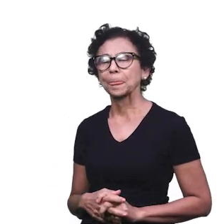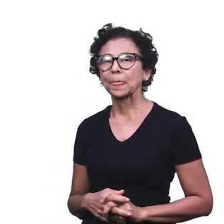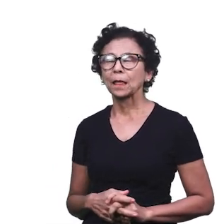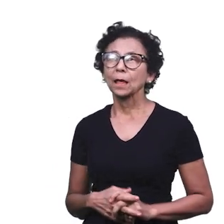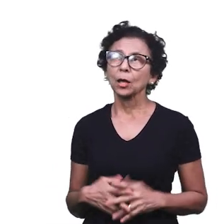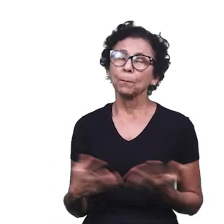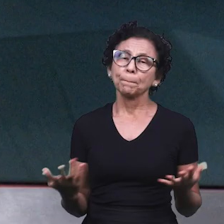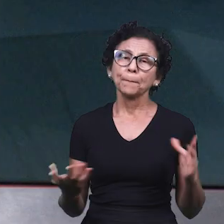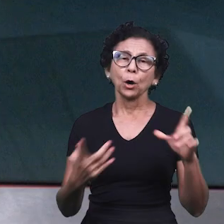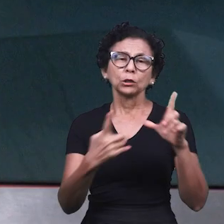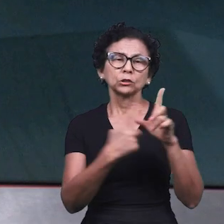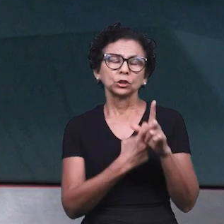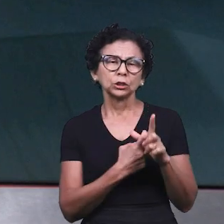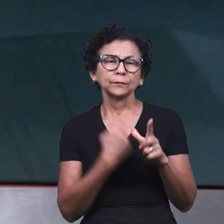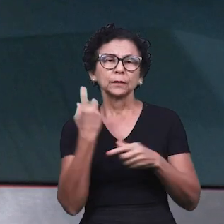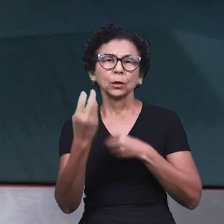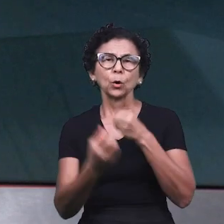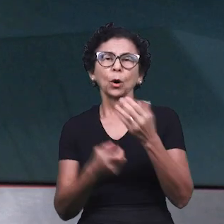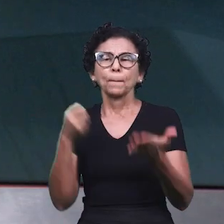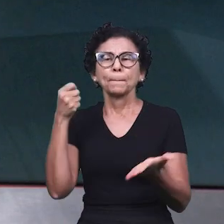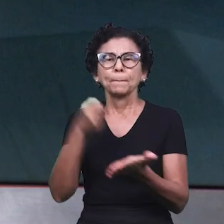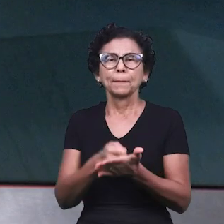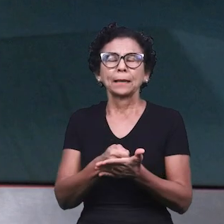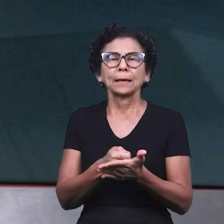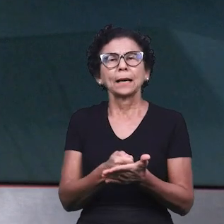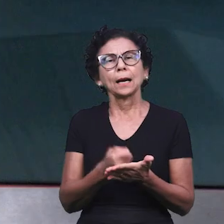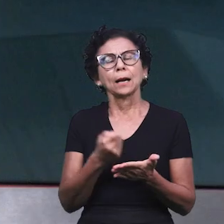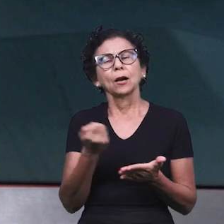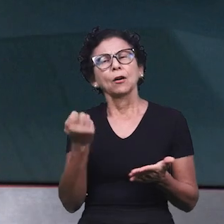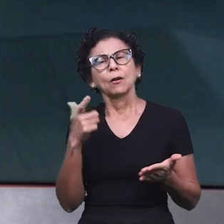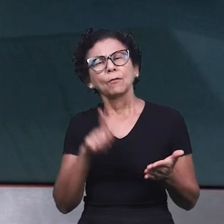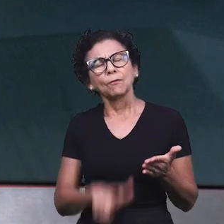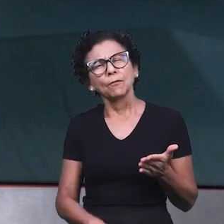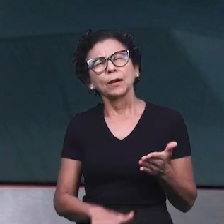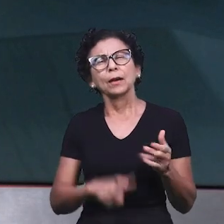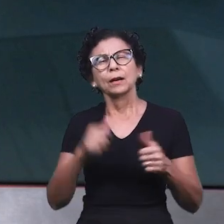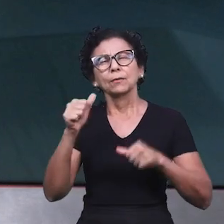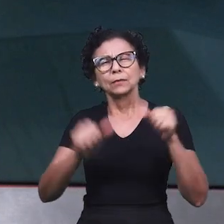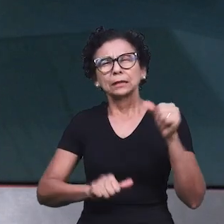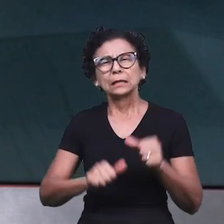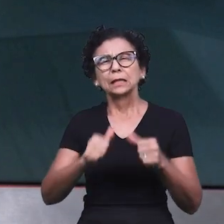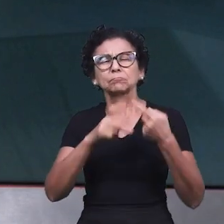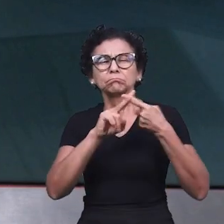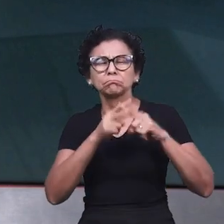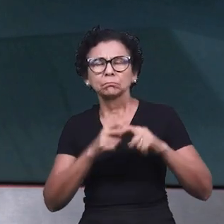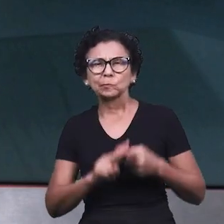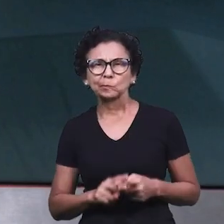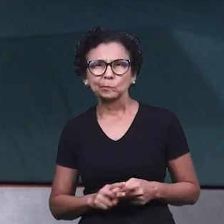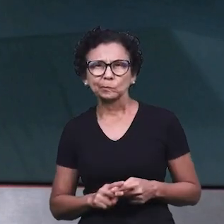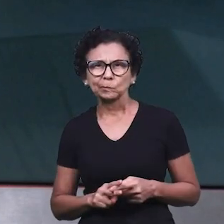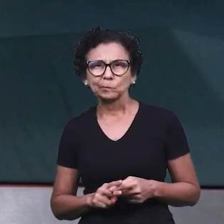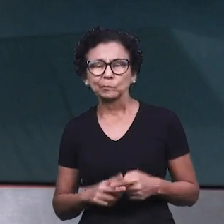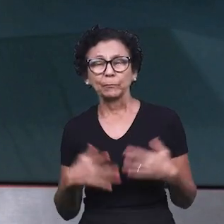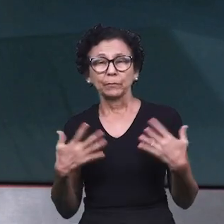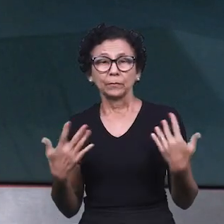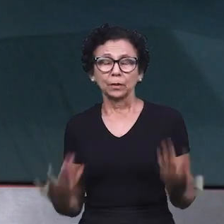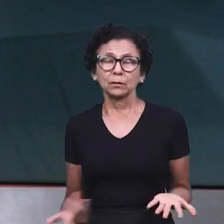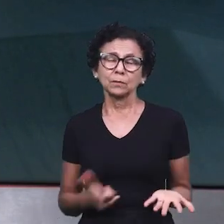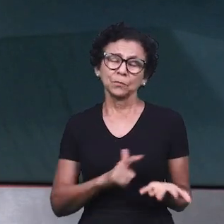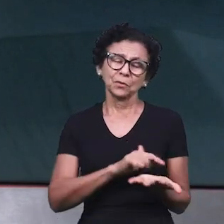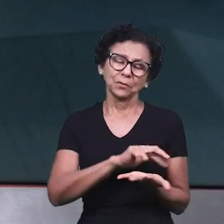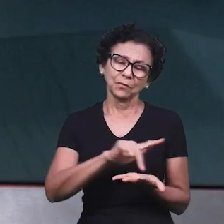A renegociação de dívida. Vamos lá. Você, por uma questão